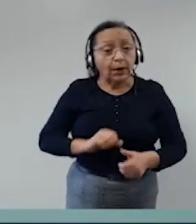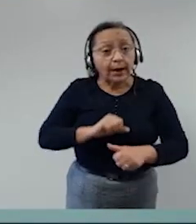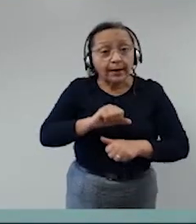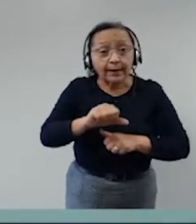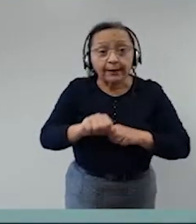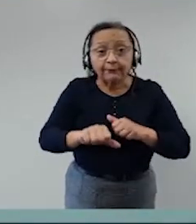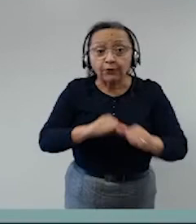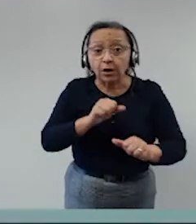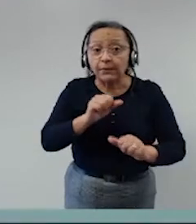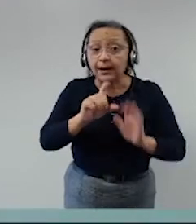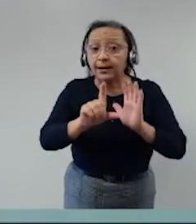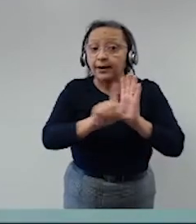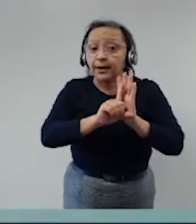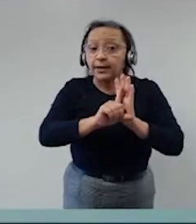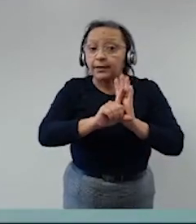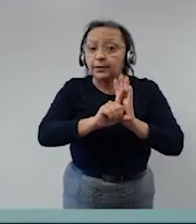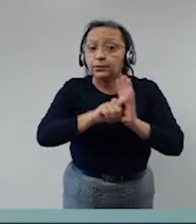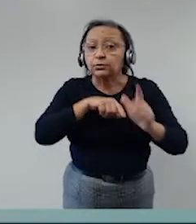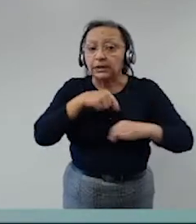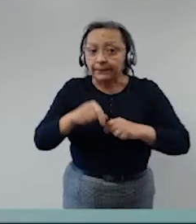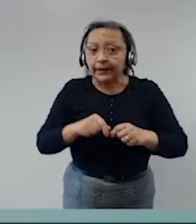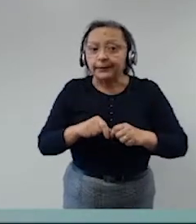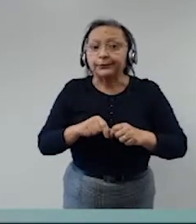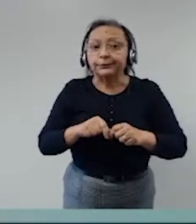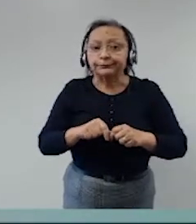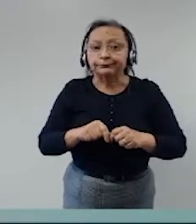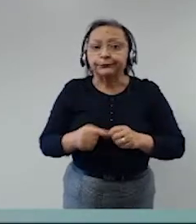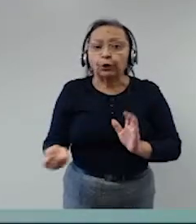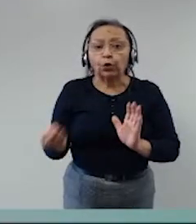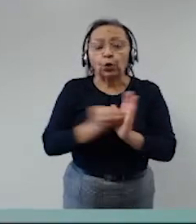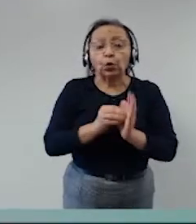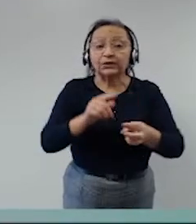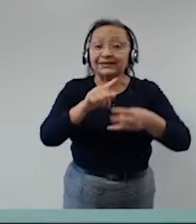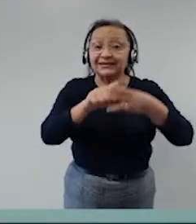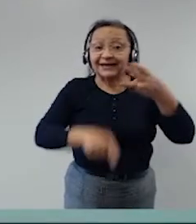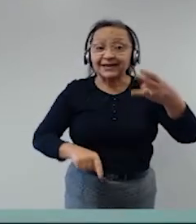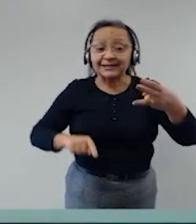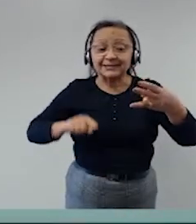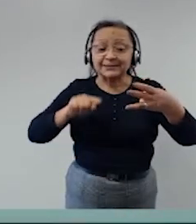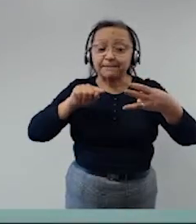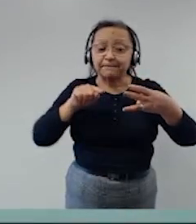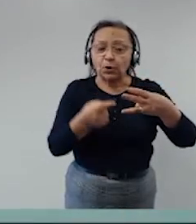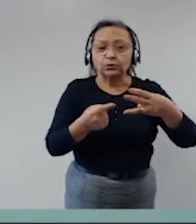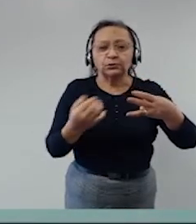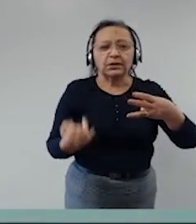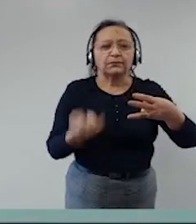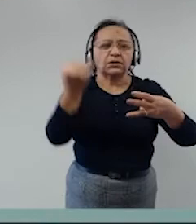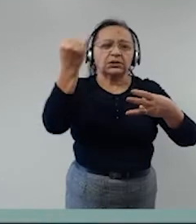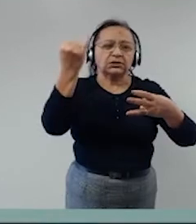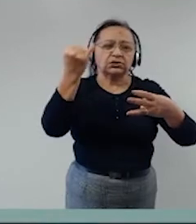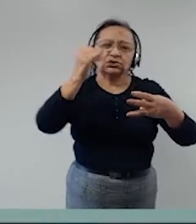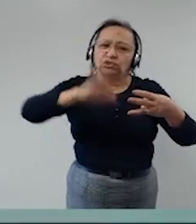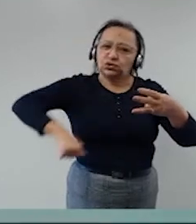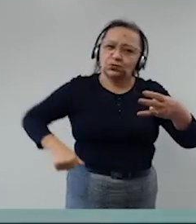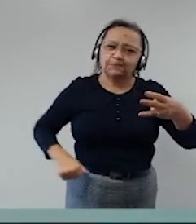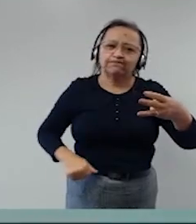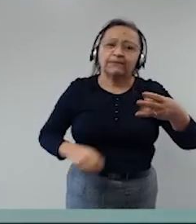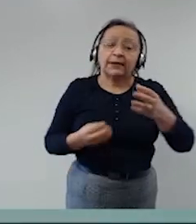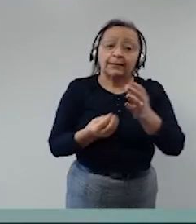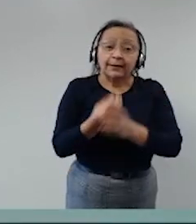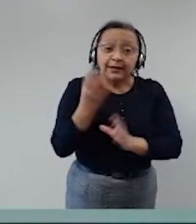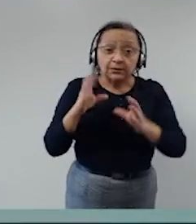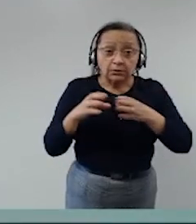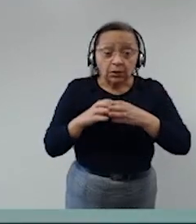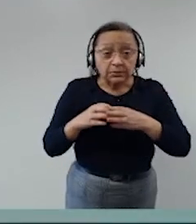de 2017 3 pontos: a retirada imediata do imposto sindical, e criação dessas comissões de trabalhadores,